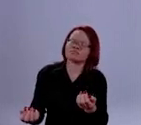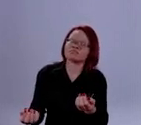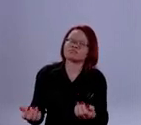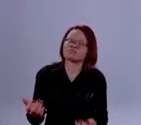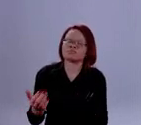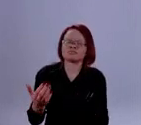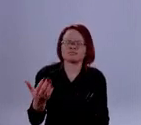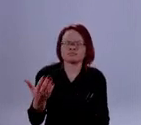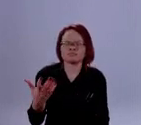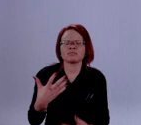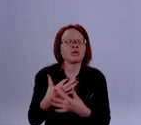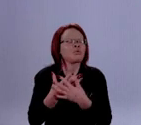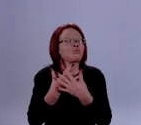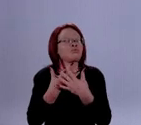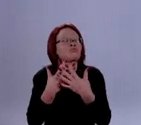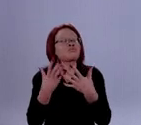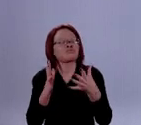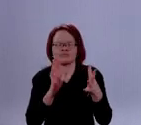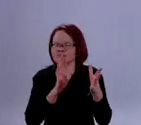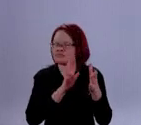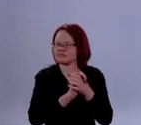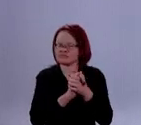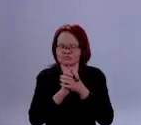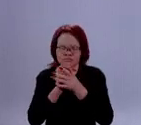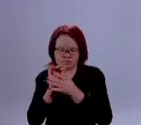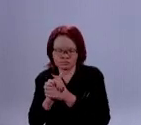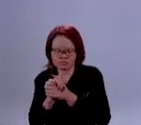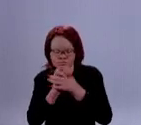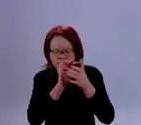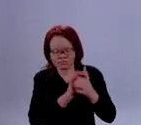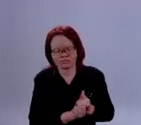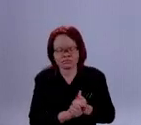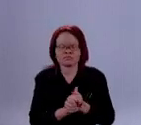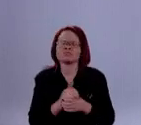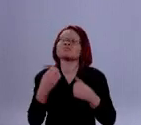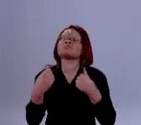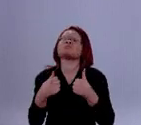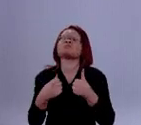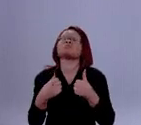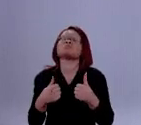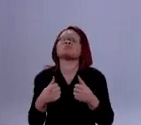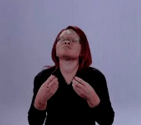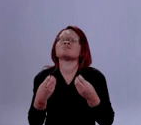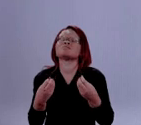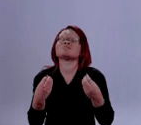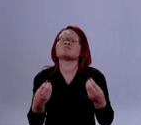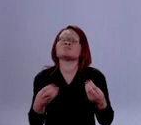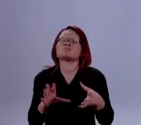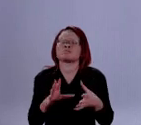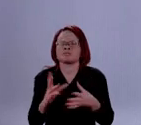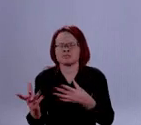para completar com o verbo ter muitos amigos como é que isto vai ficar